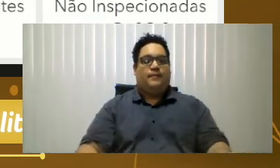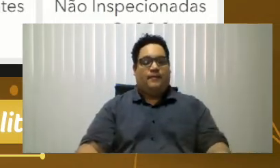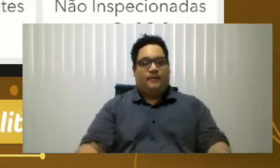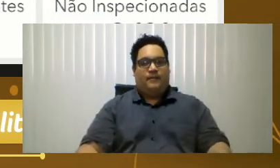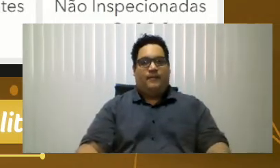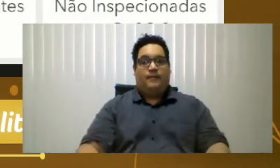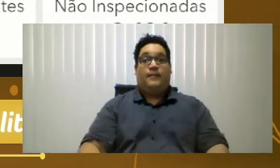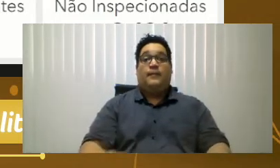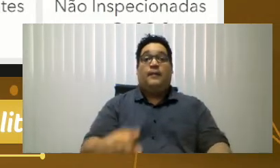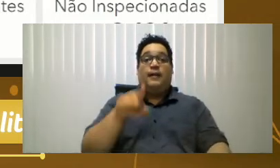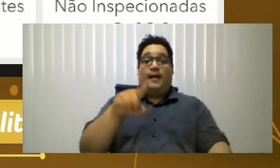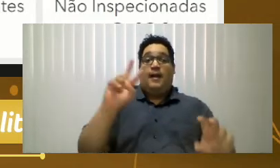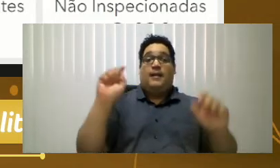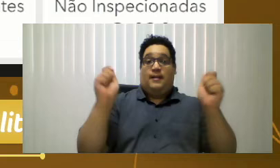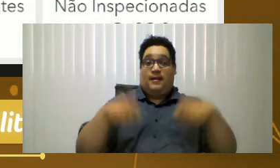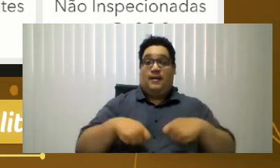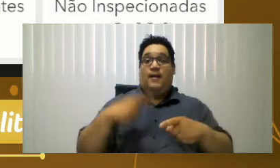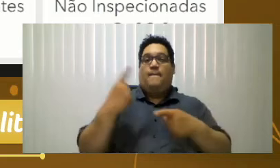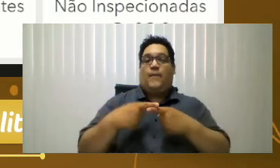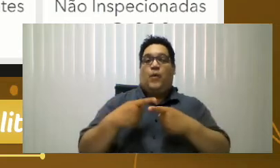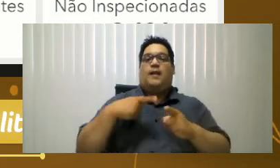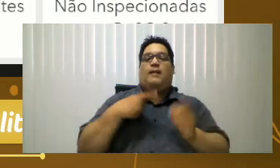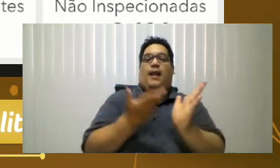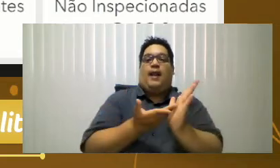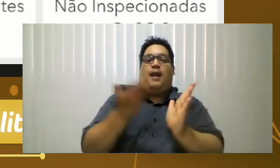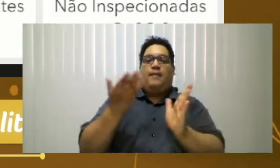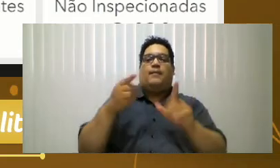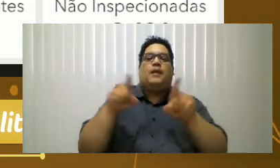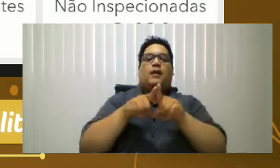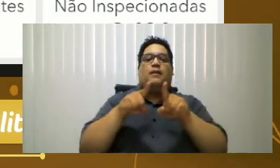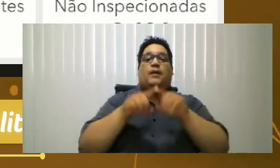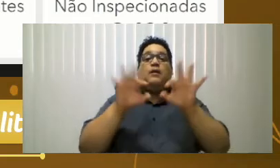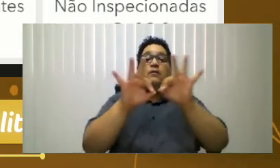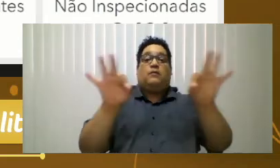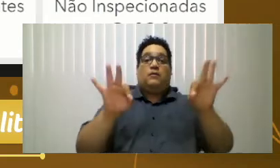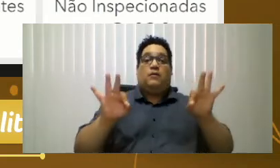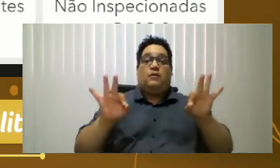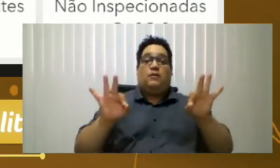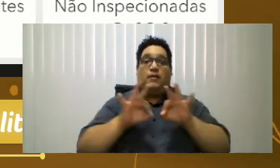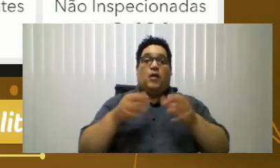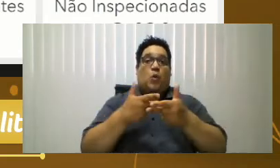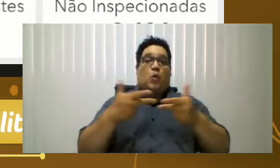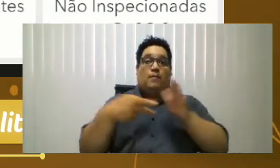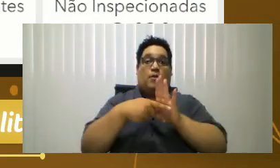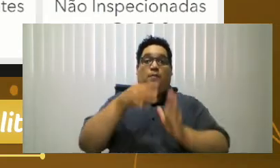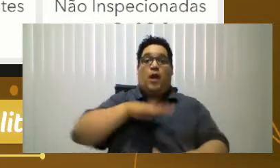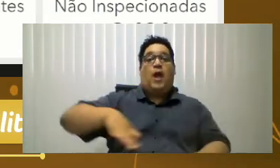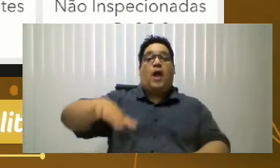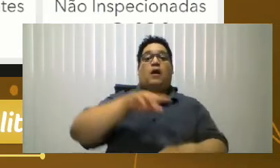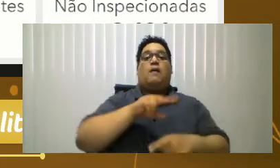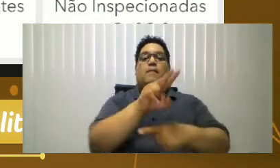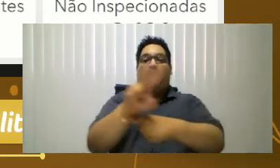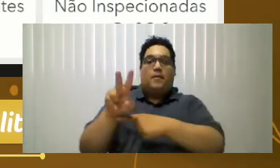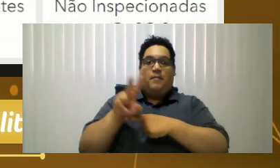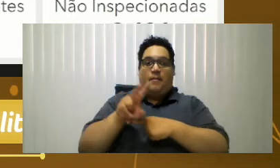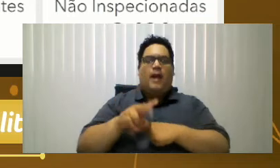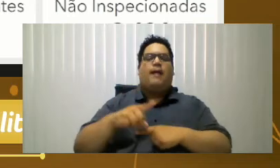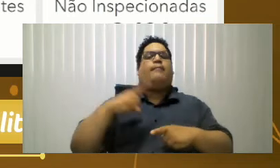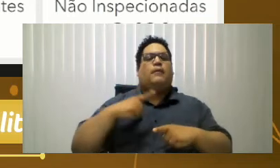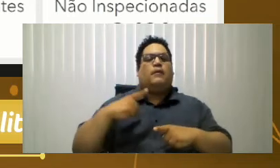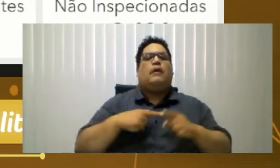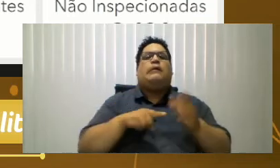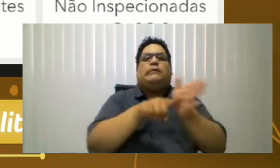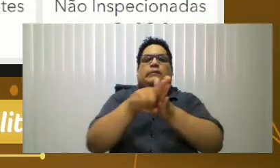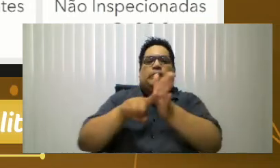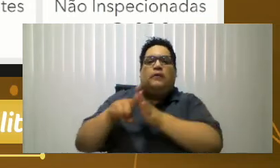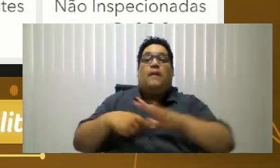a gente tem o levantamento, os limites das nossas áreas a serem monitoradas. Então, existe um mapeamento também